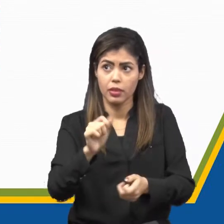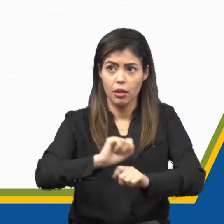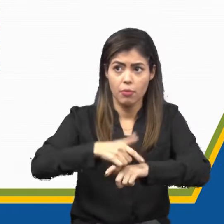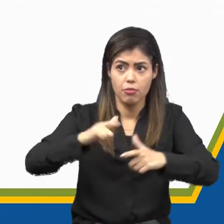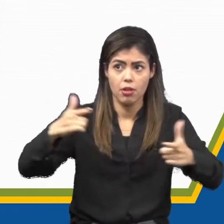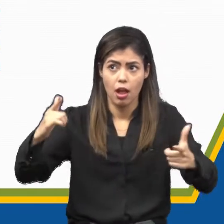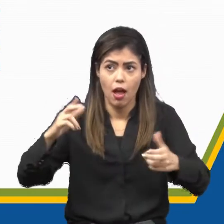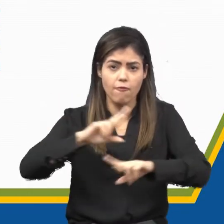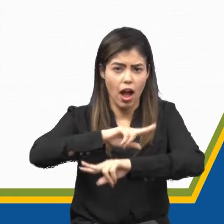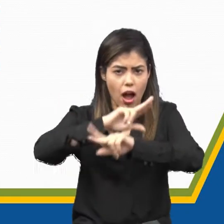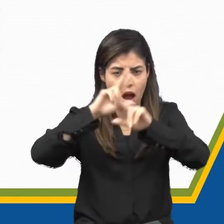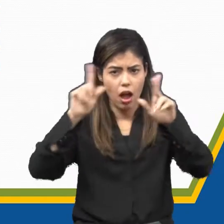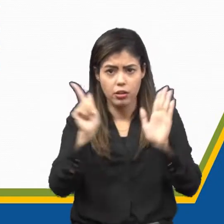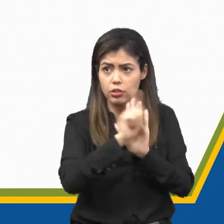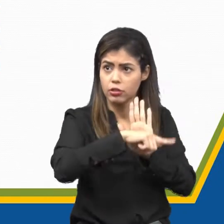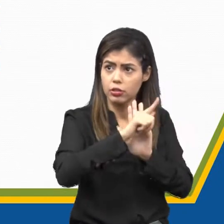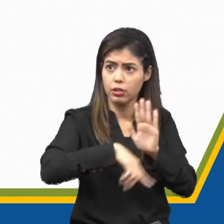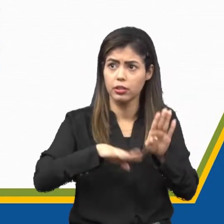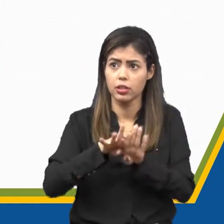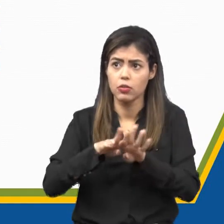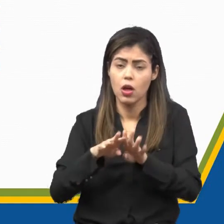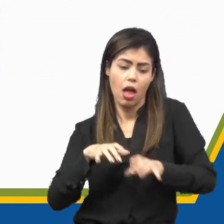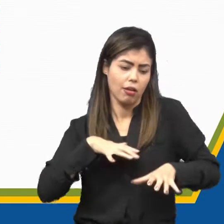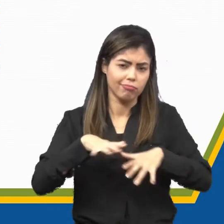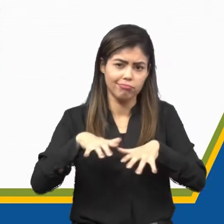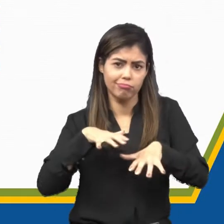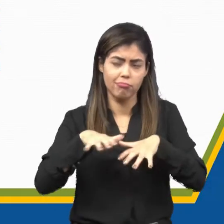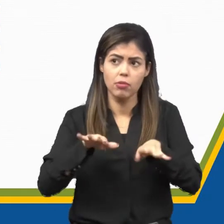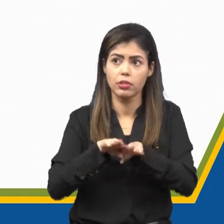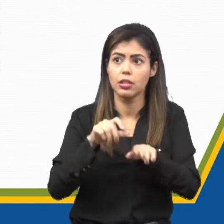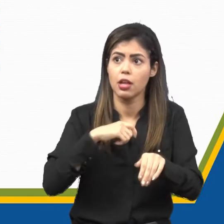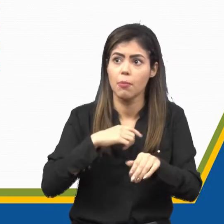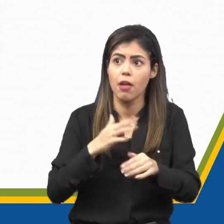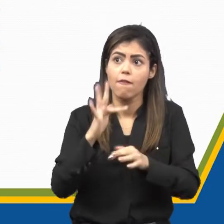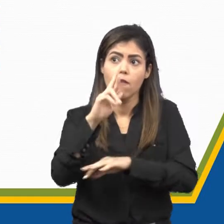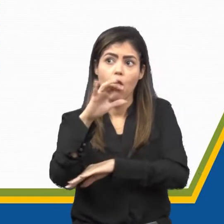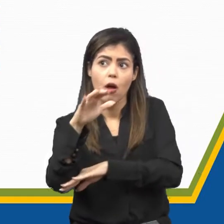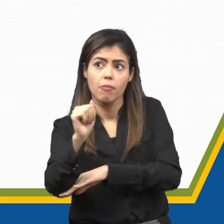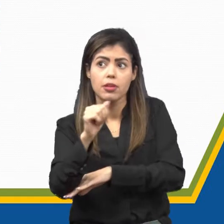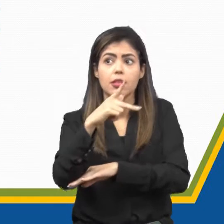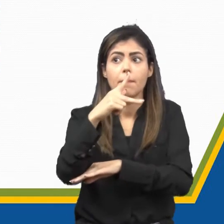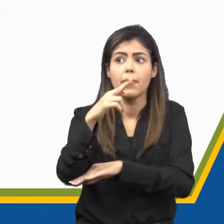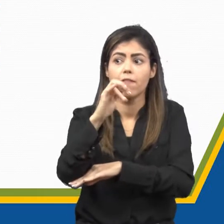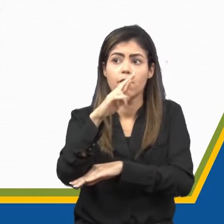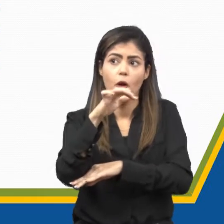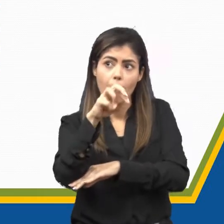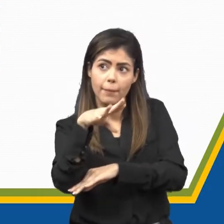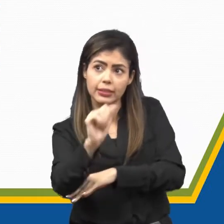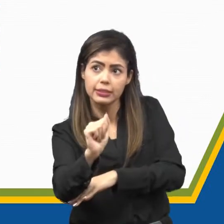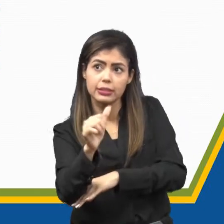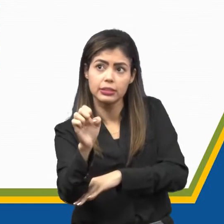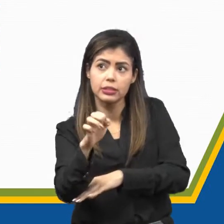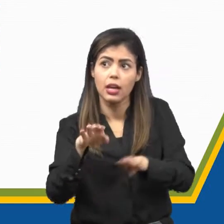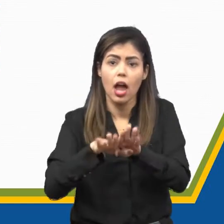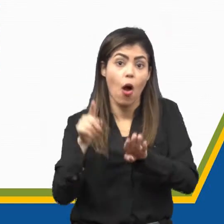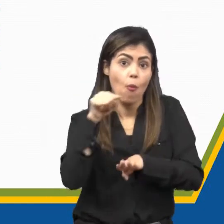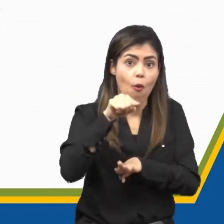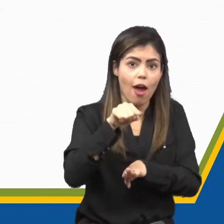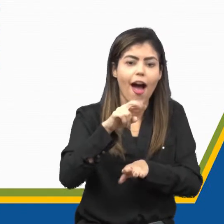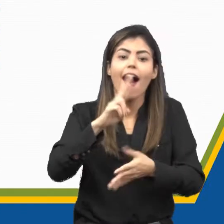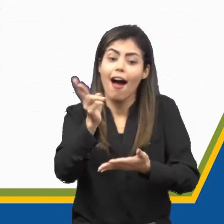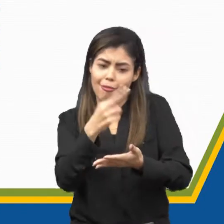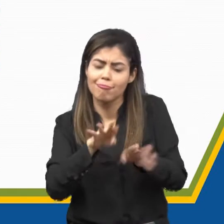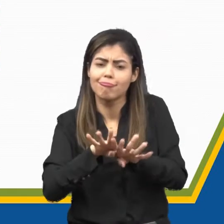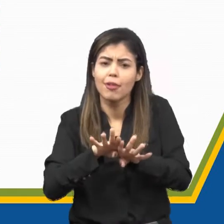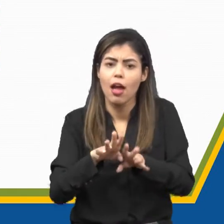abrangendo assim uma variedade de gêneros, ritmos, formas e performances. Por esta razão, é considerada